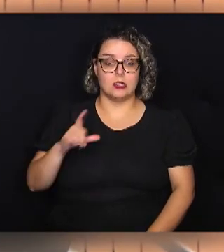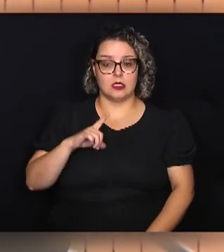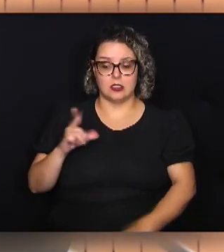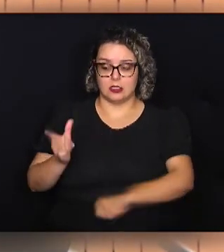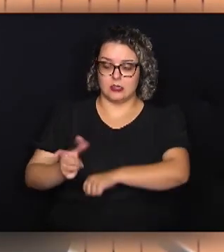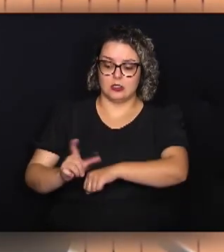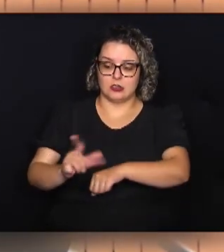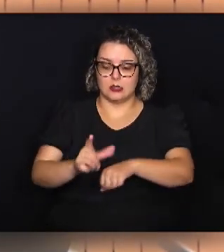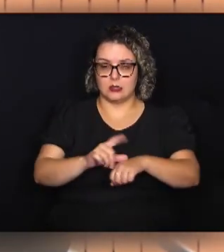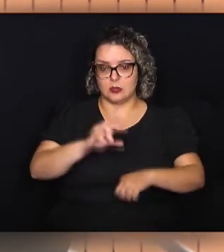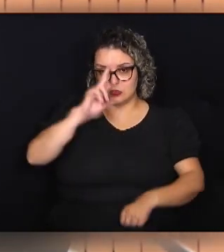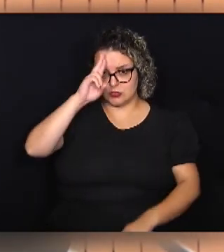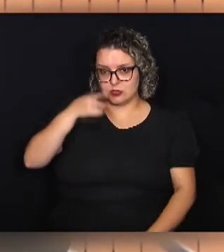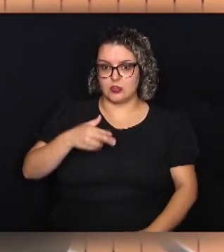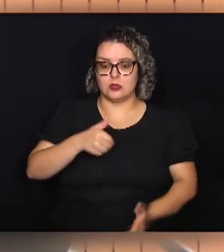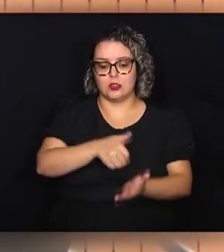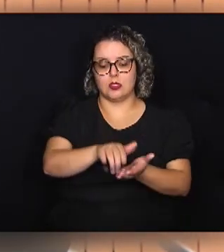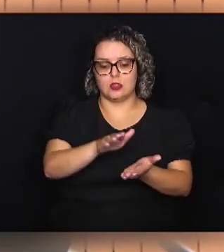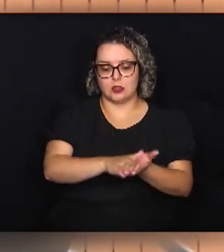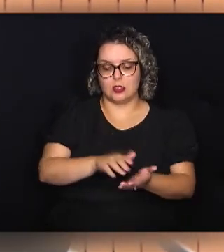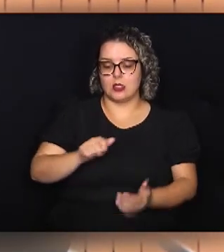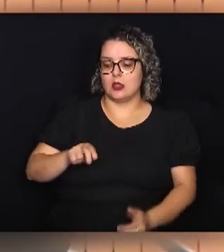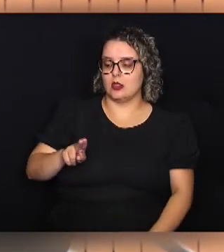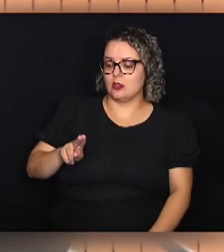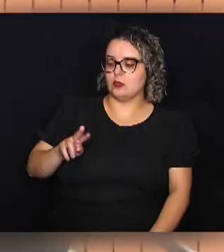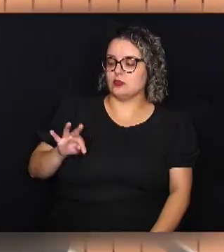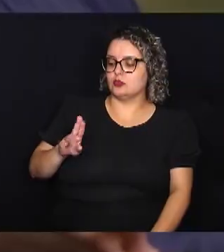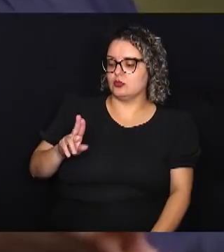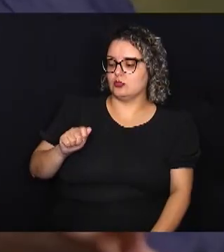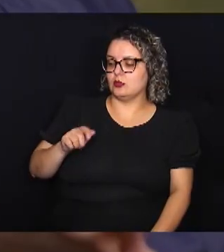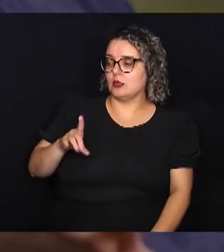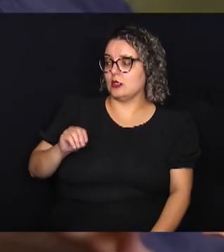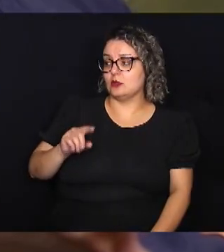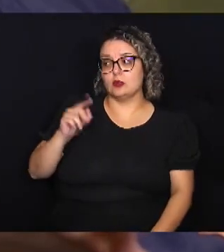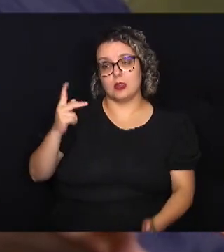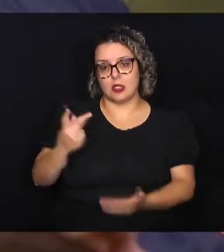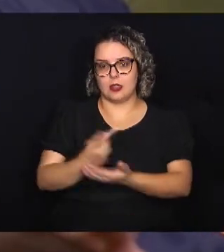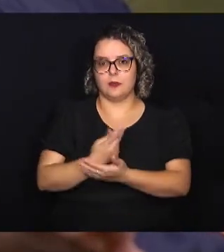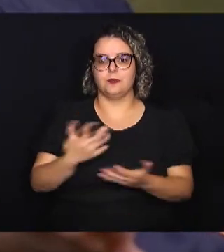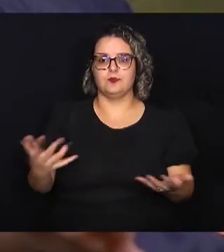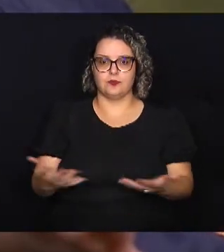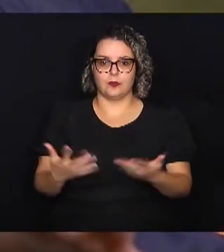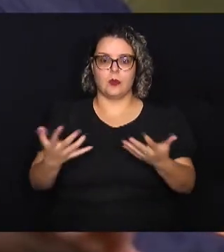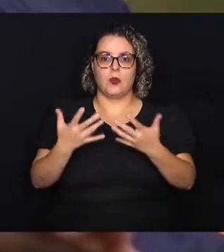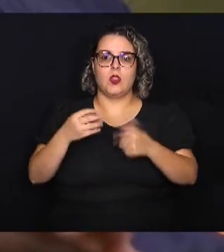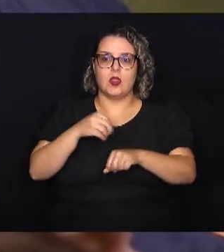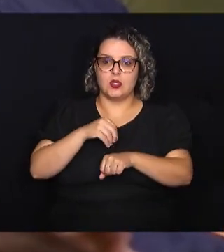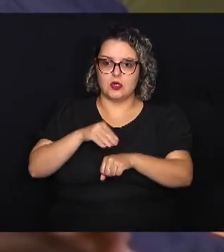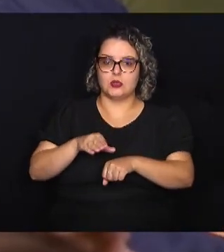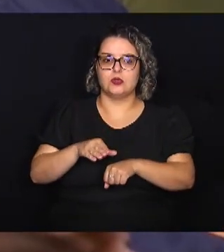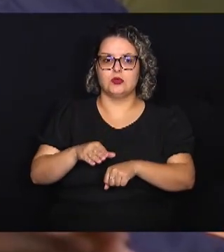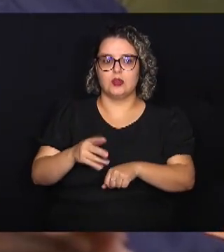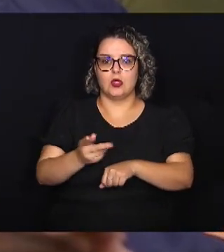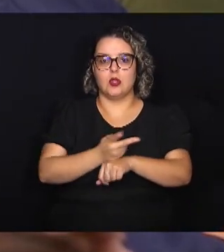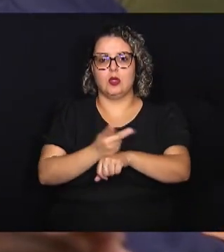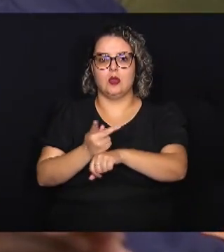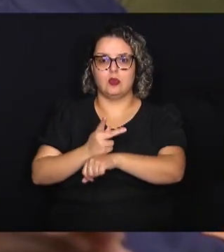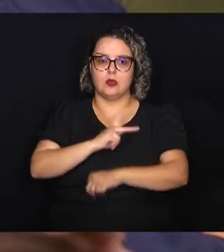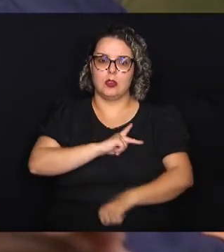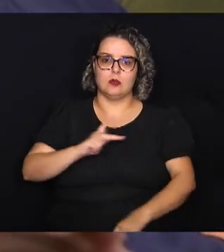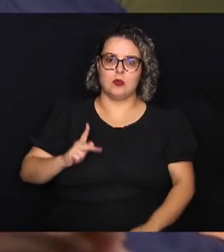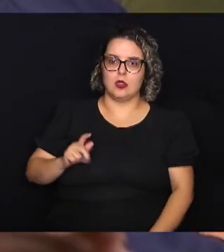têm sido autuados, multados irregularmente. O que motivou essa indicação foi a procura do presidente